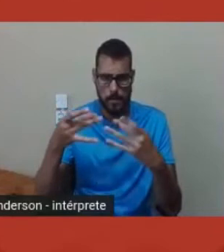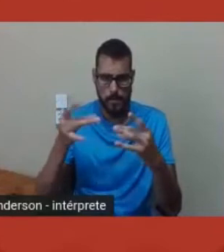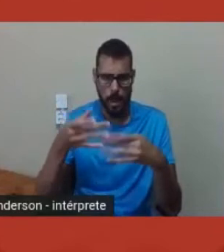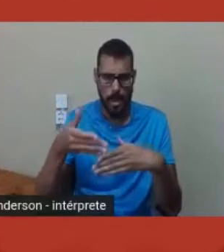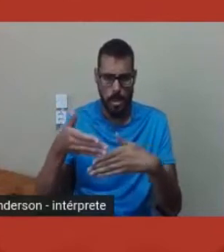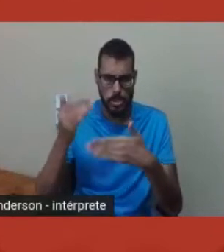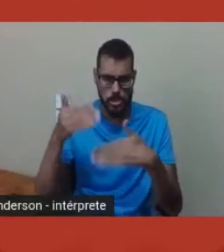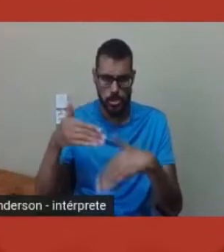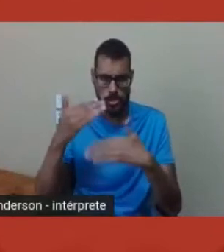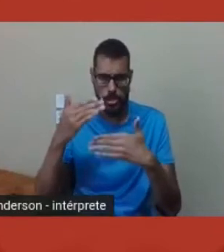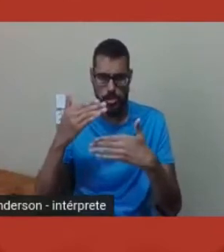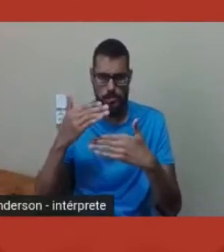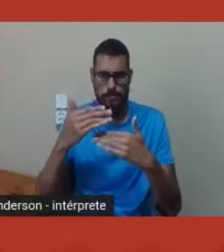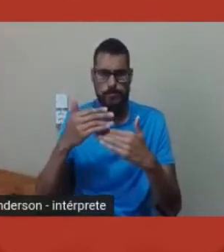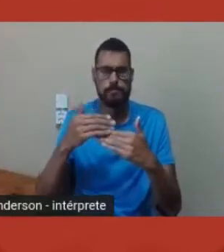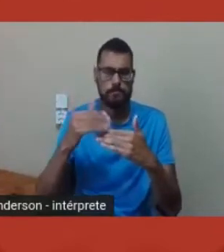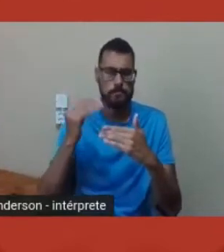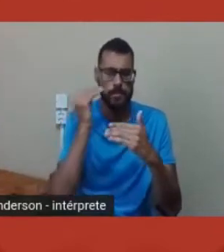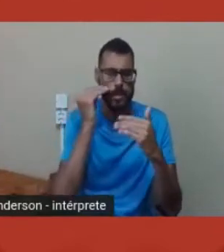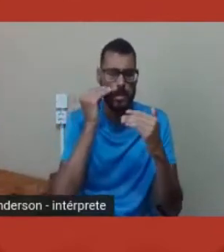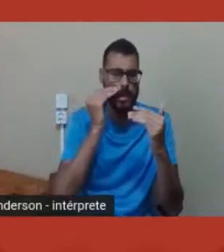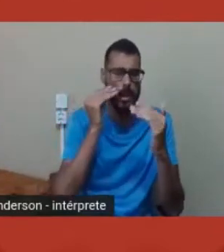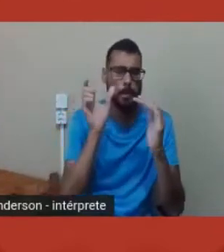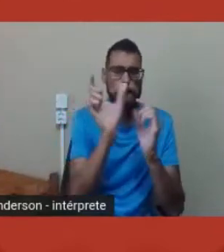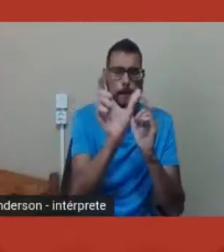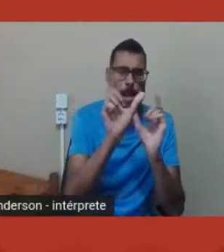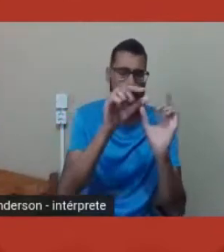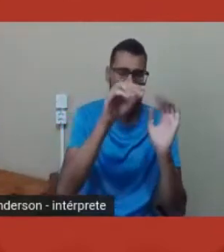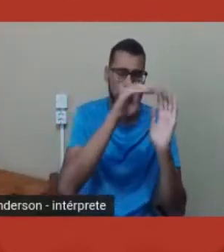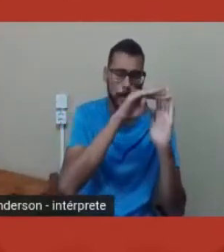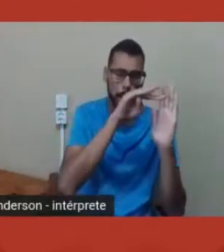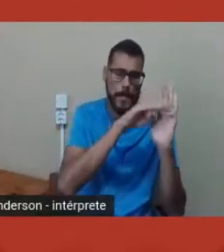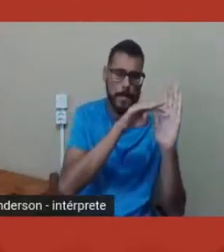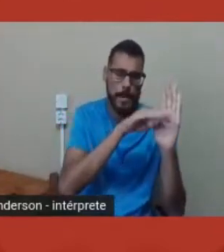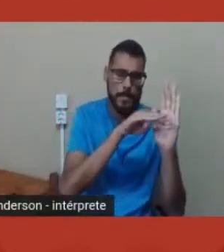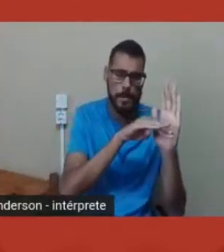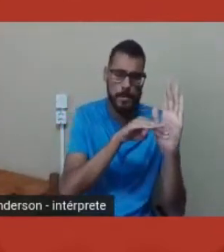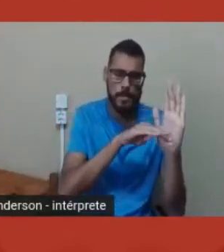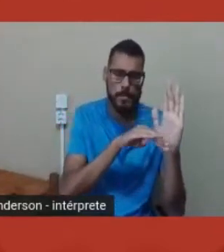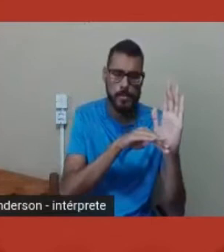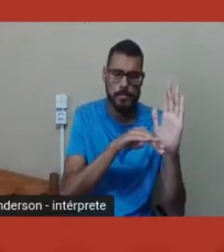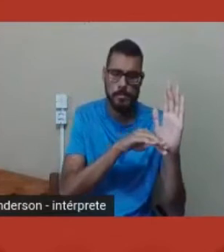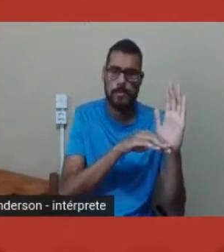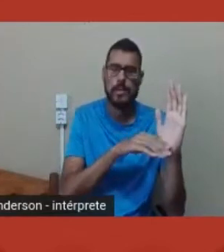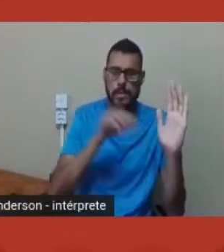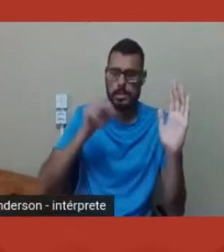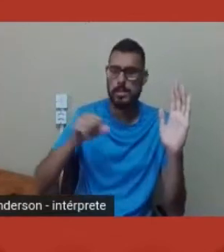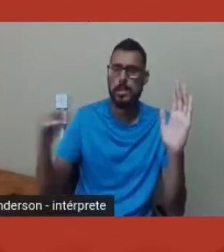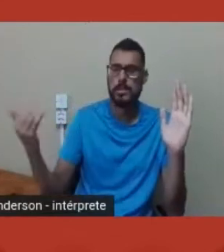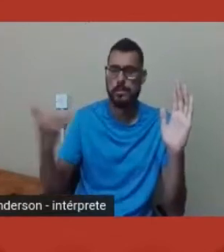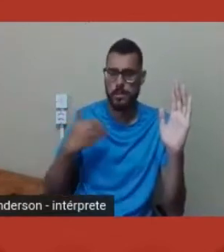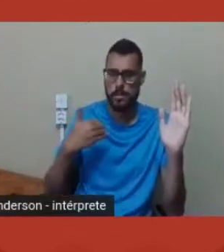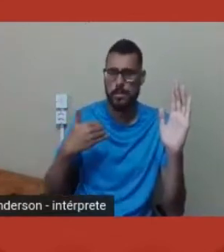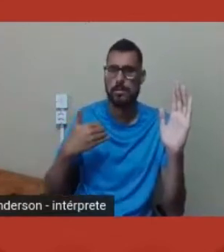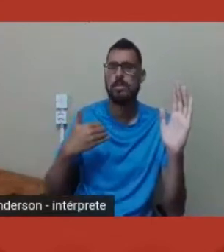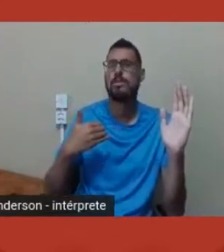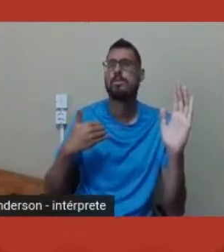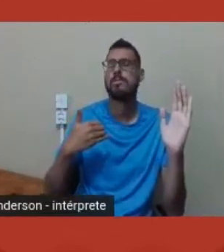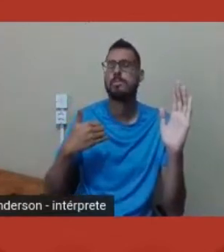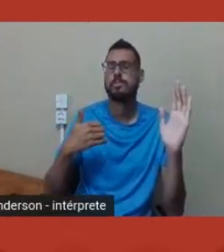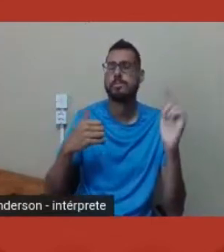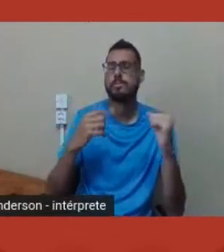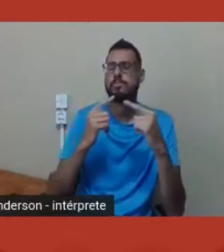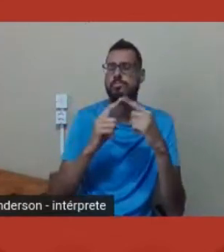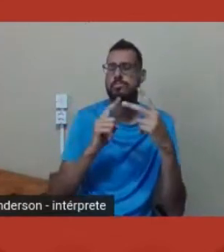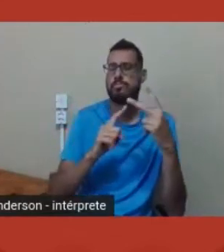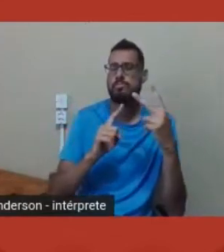uma lista dessas palavras? Eu estou escrevendo conforme ela fala aqui. Viscosidade, adaptabilidade,